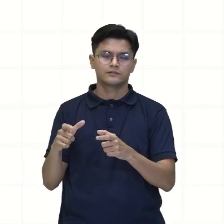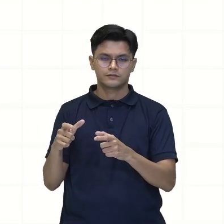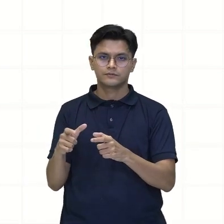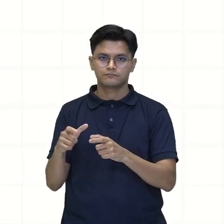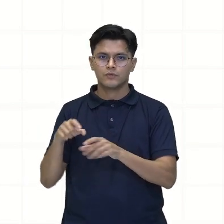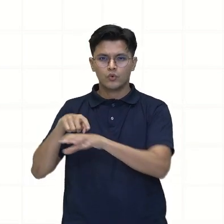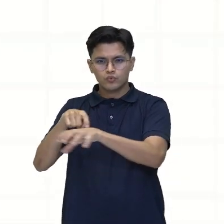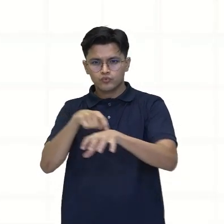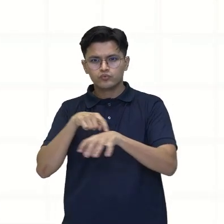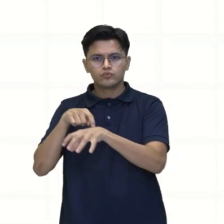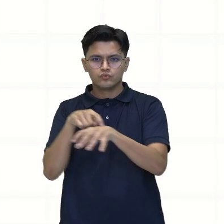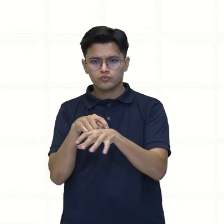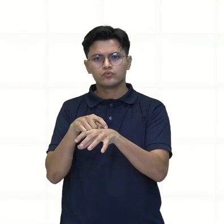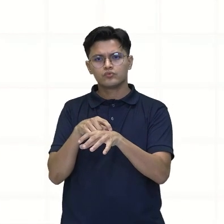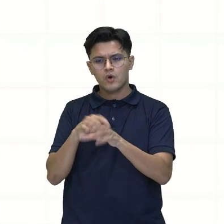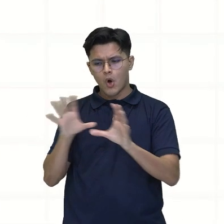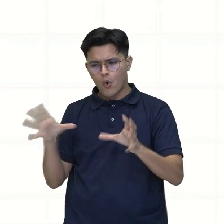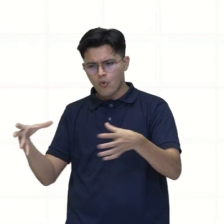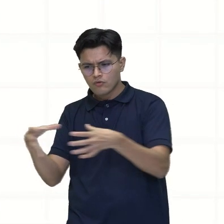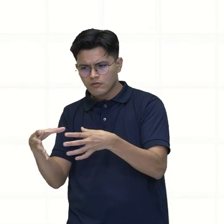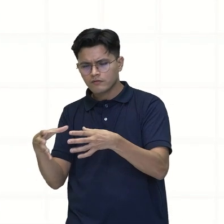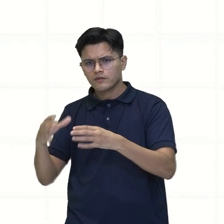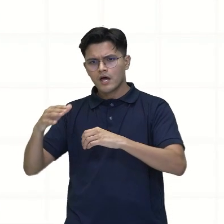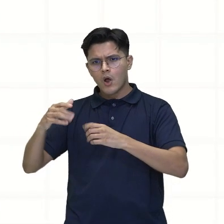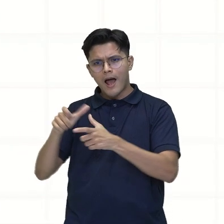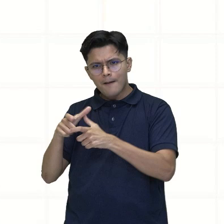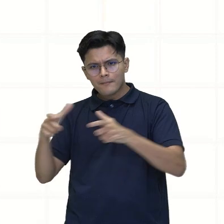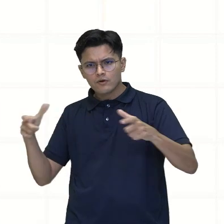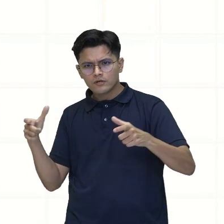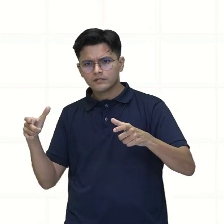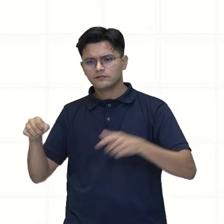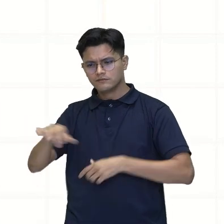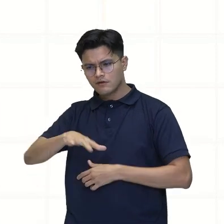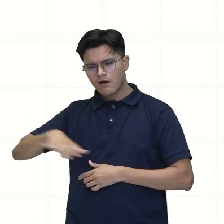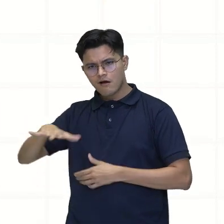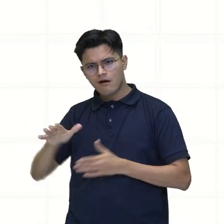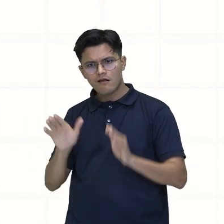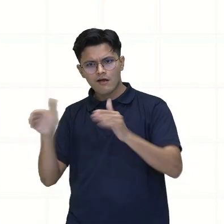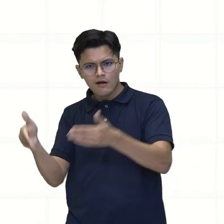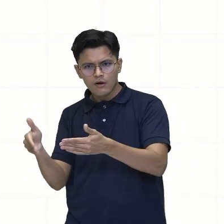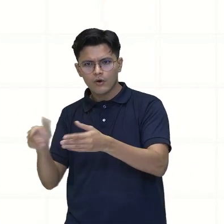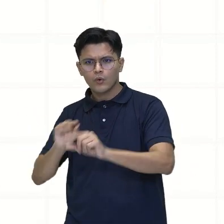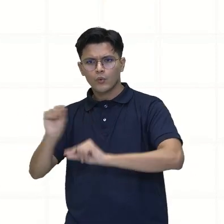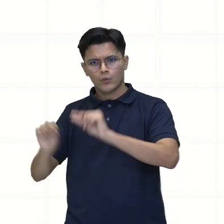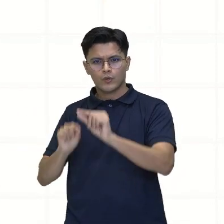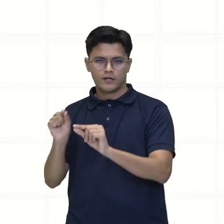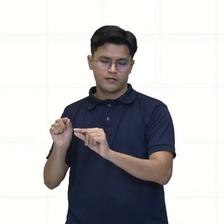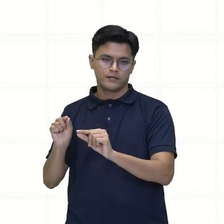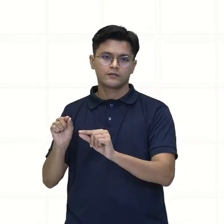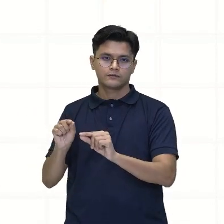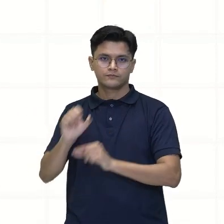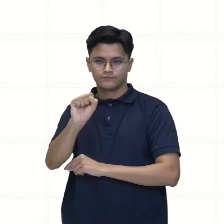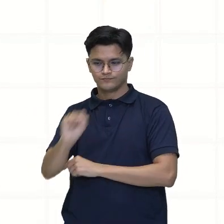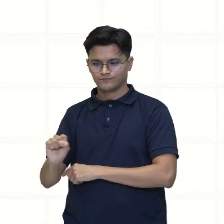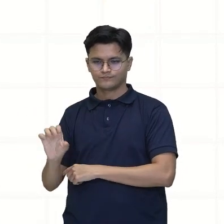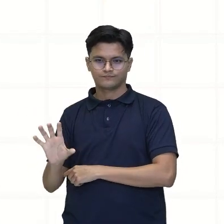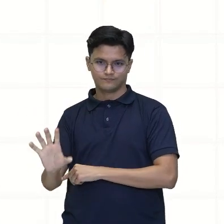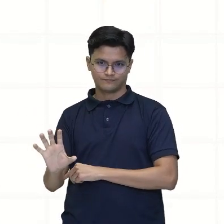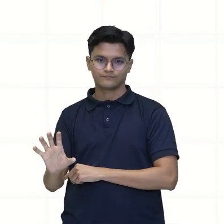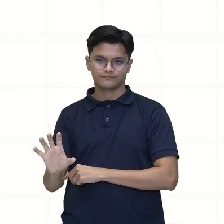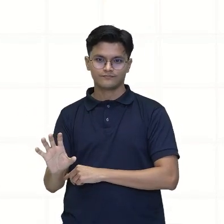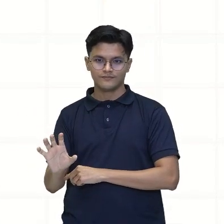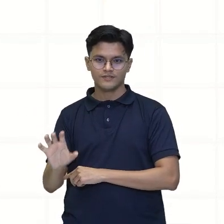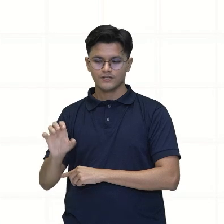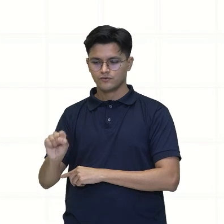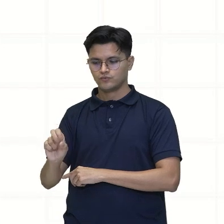né, localizados, né, distribuídos concentrados, na verdade, na região sudeste,